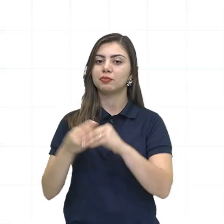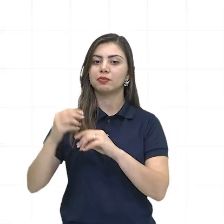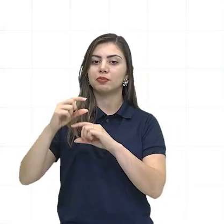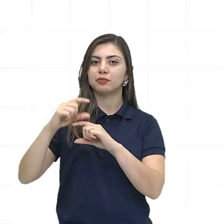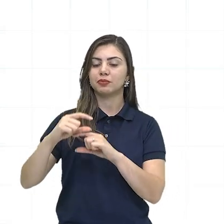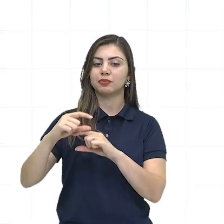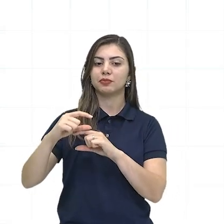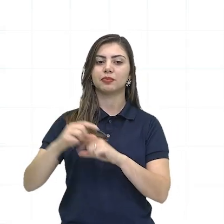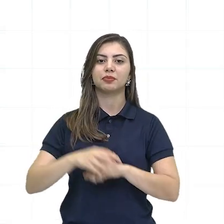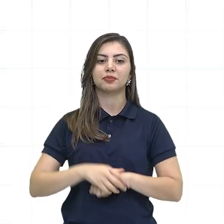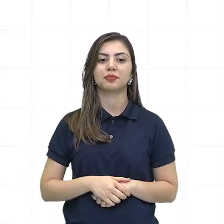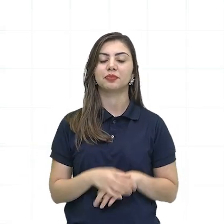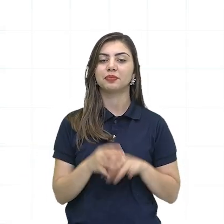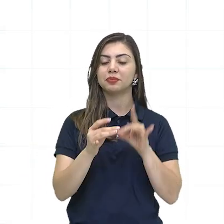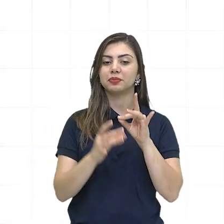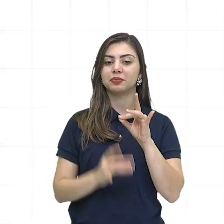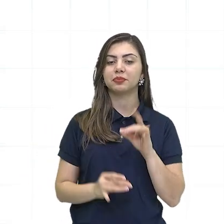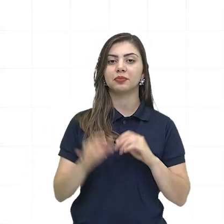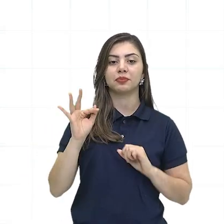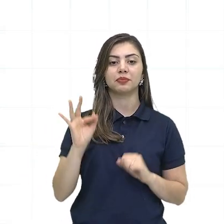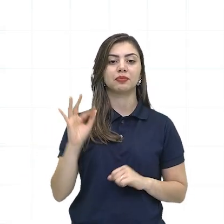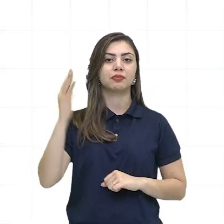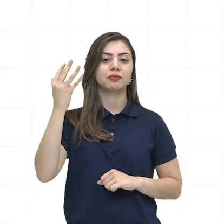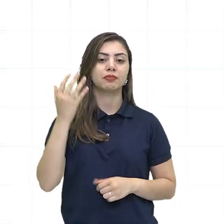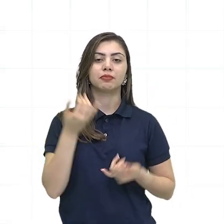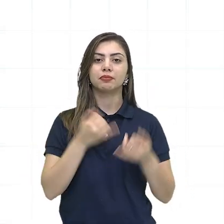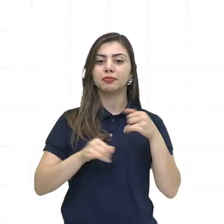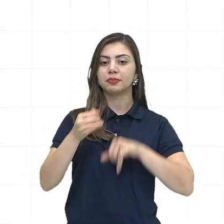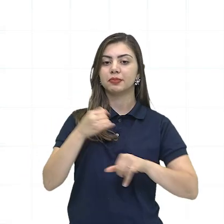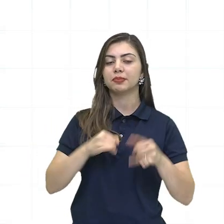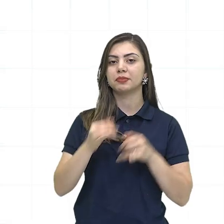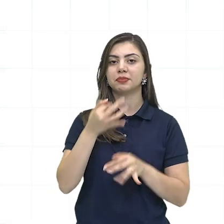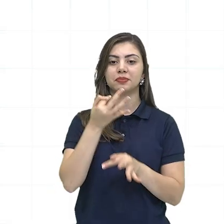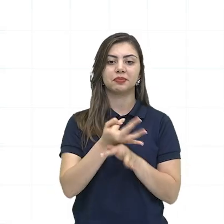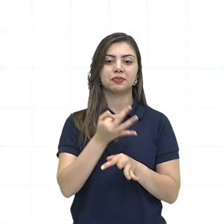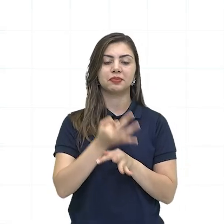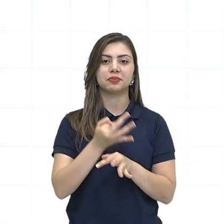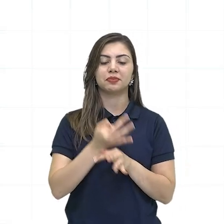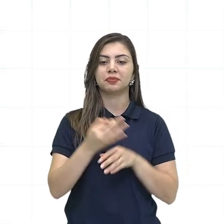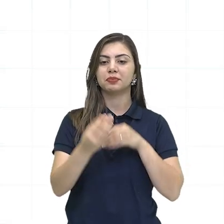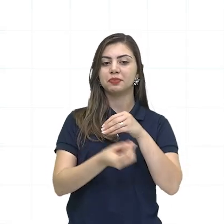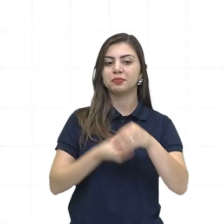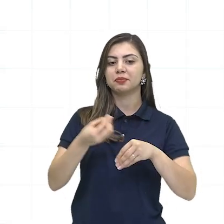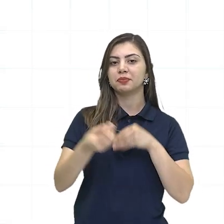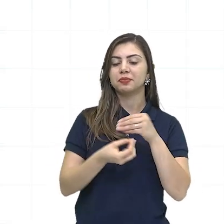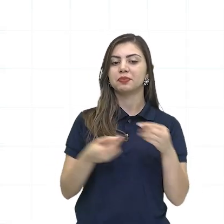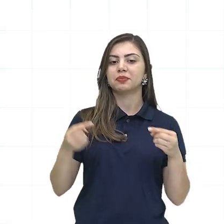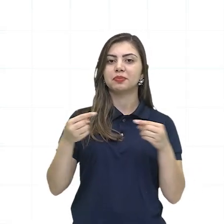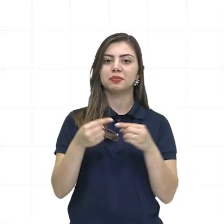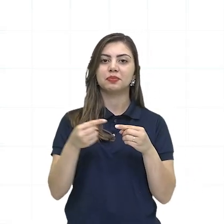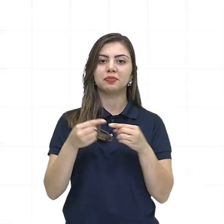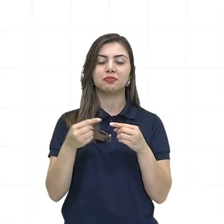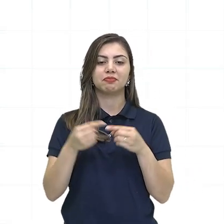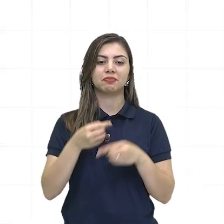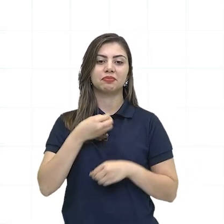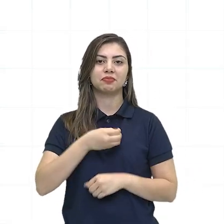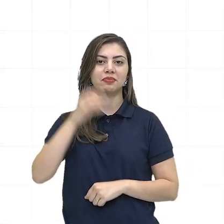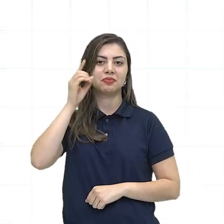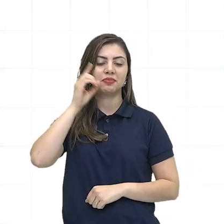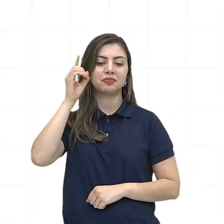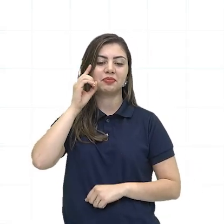Misturas Homogêneas e Heterogêneas, Detalhamento, Fenômenos Químicos e Físicos, Misturas aplicadas